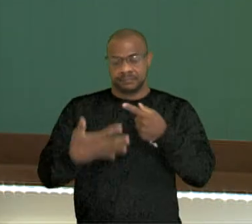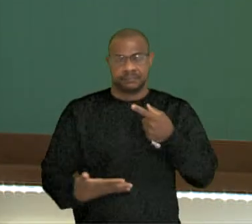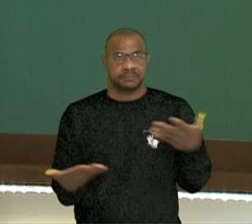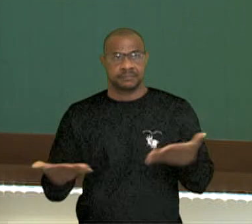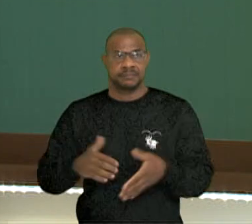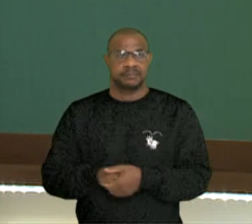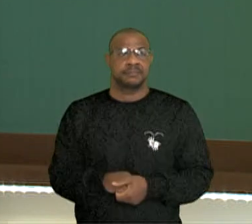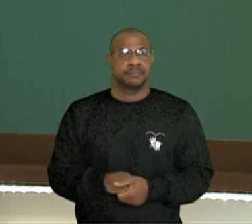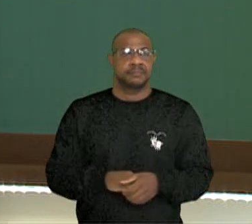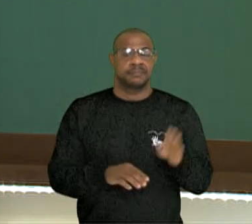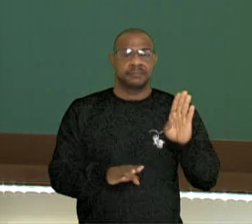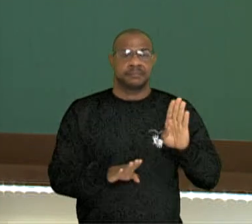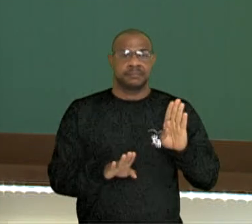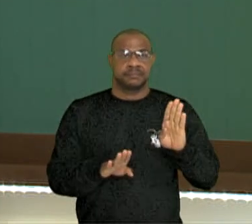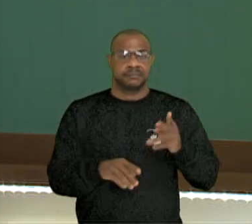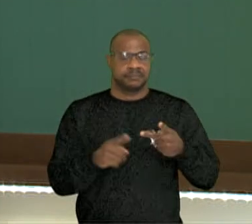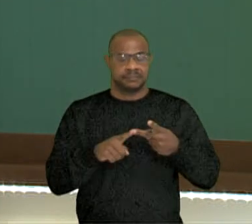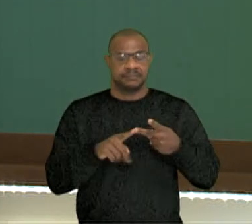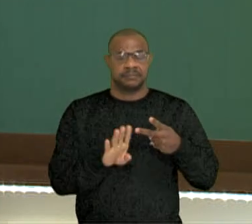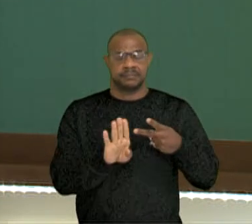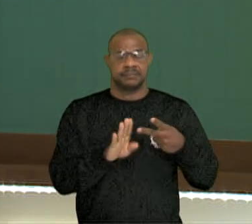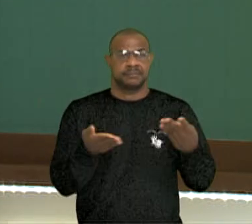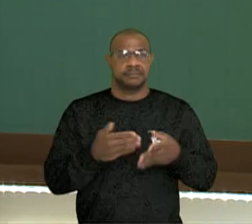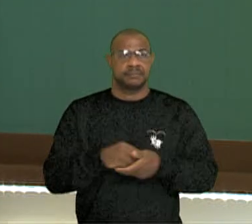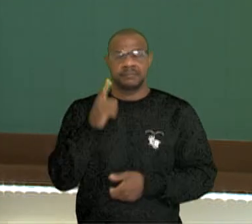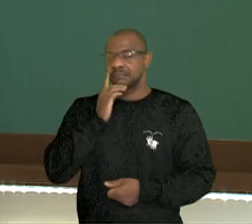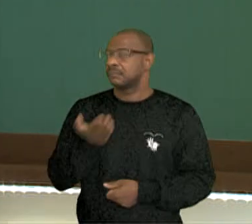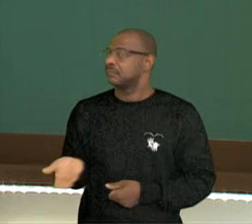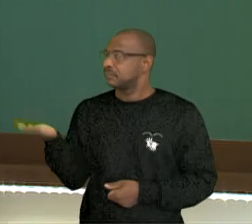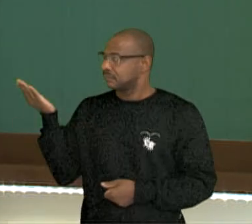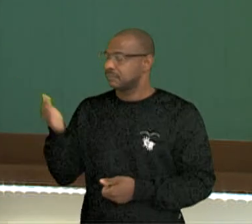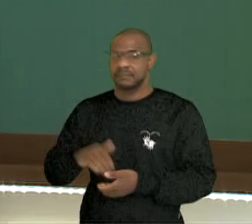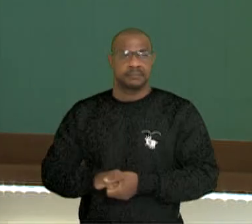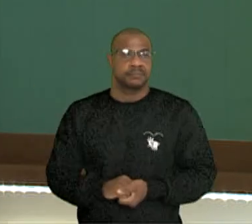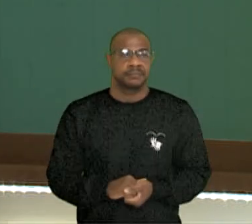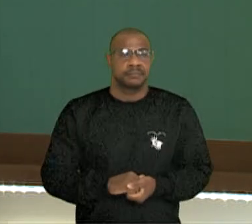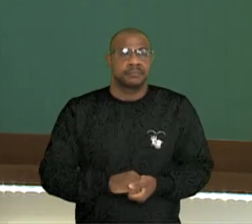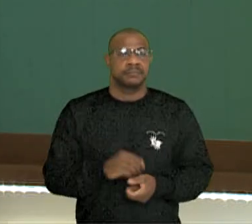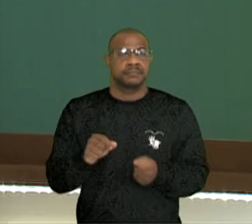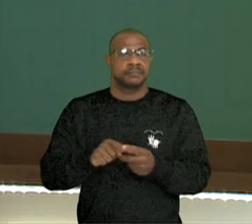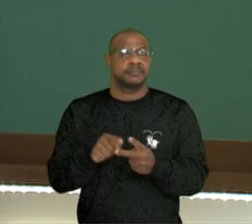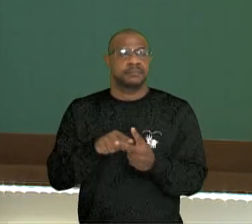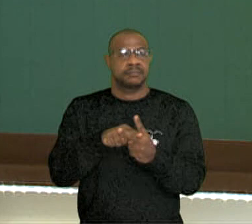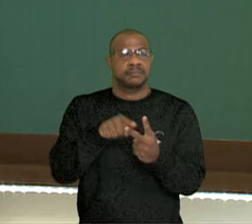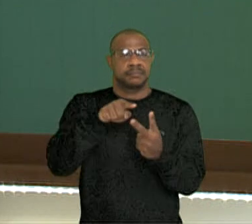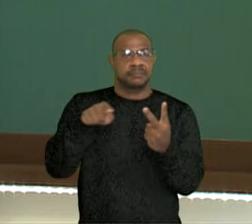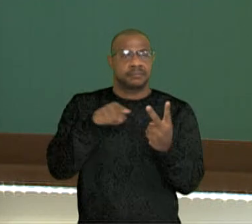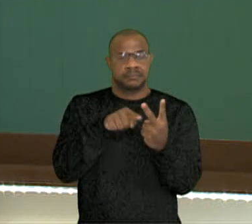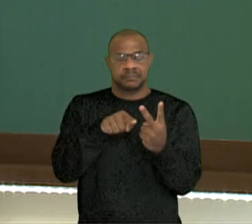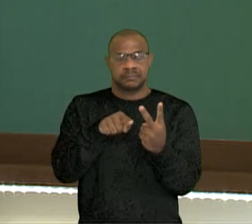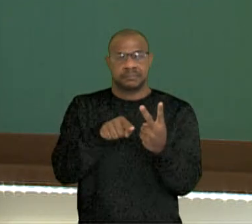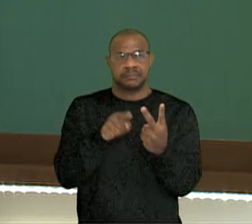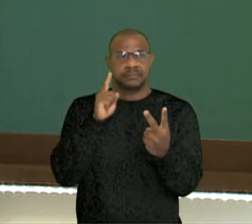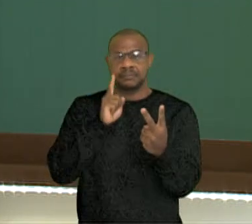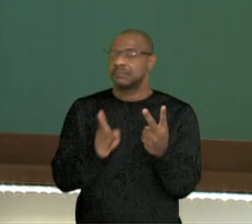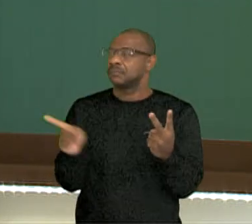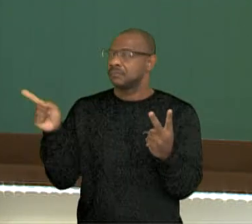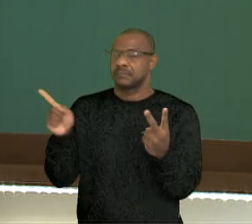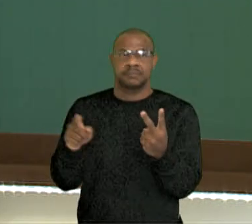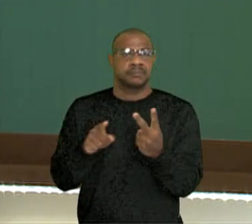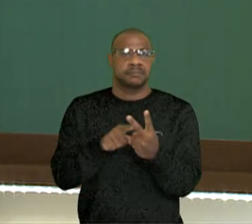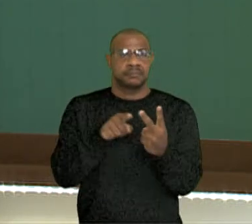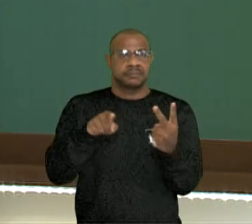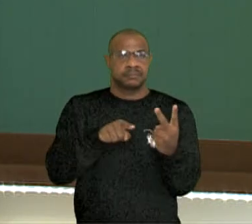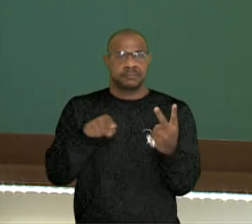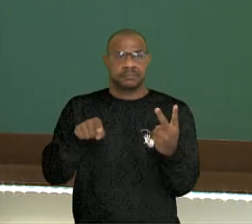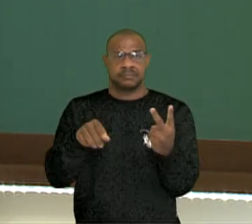extrair a raiz quadrada de cada termo. Ó. Raiz quadrada da fração, raiz quadrada do numerador e do denominador. Bem tranquilo. Raiz quadrada